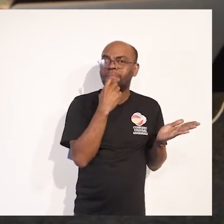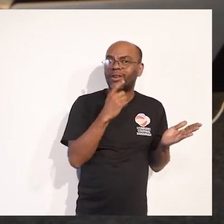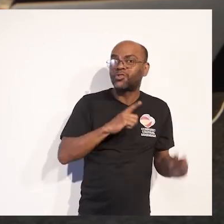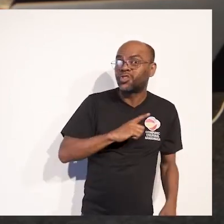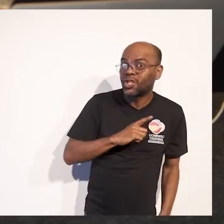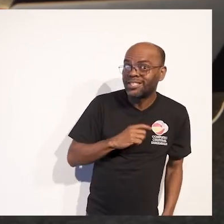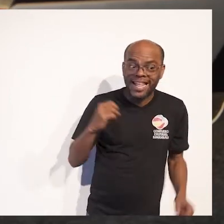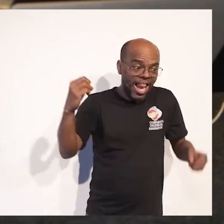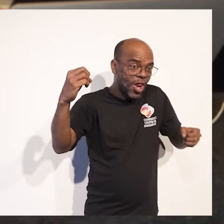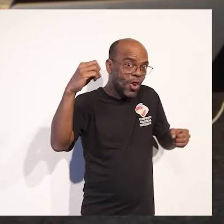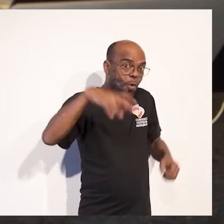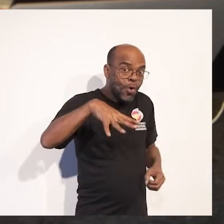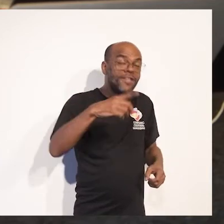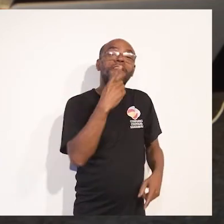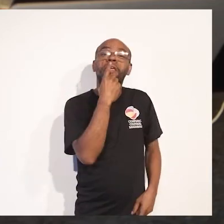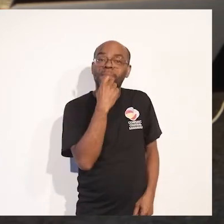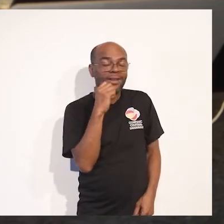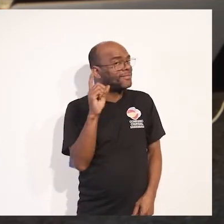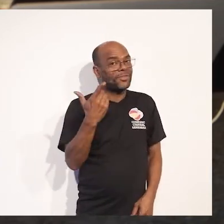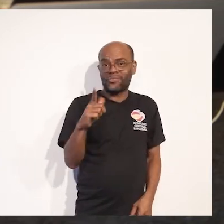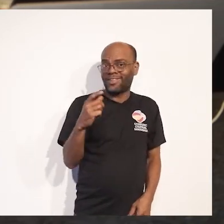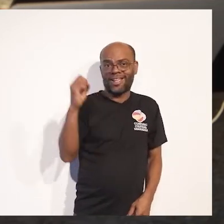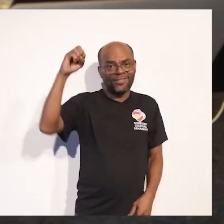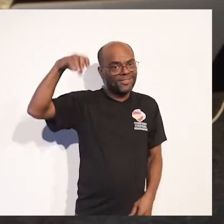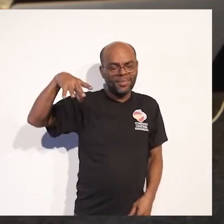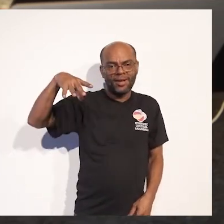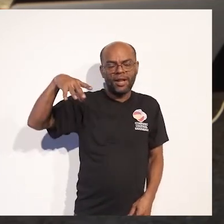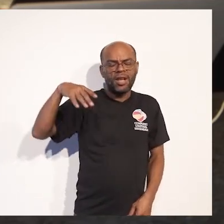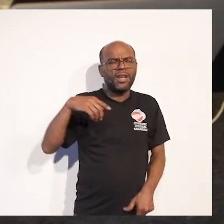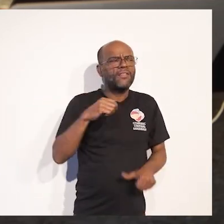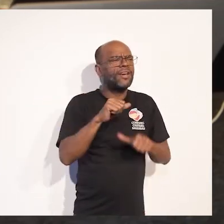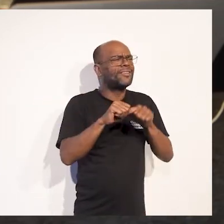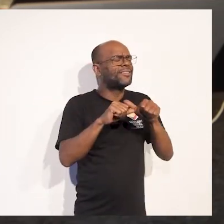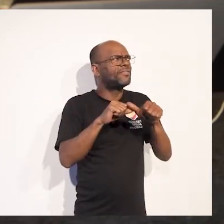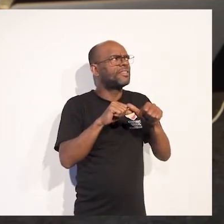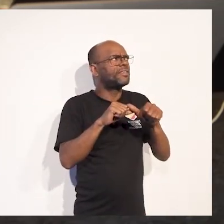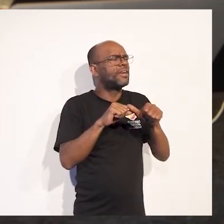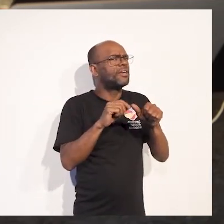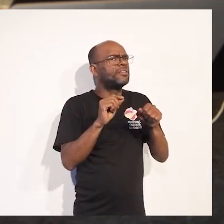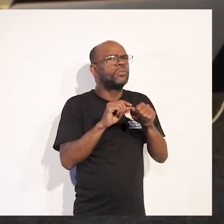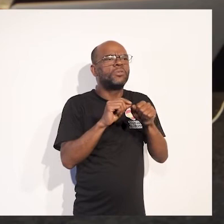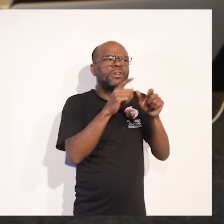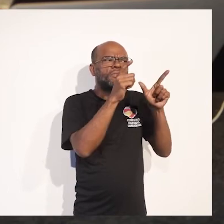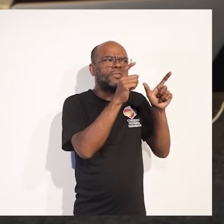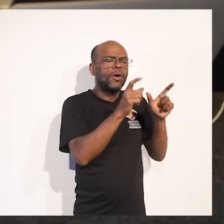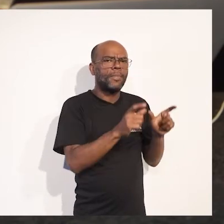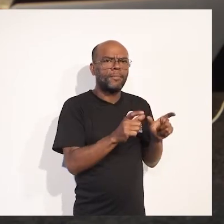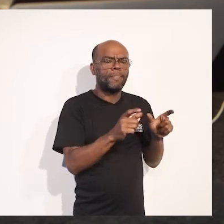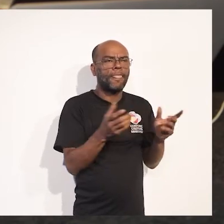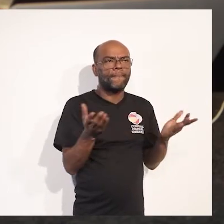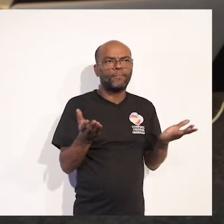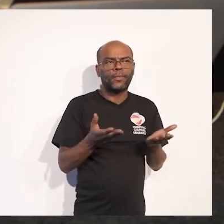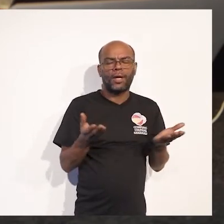luz vermelha nele. E se não tiver luz vermelha, ele vai se comportar de uma outra forma. E